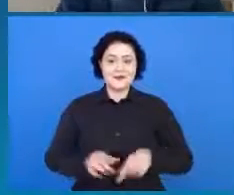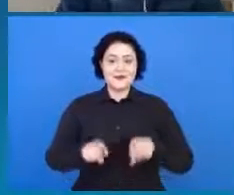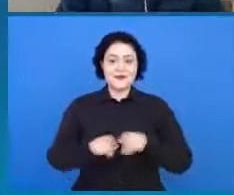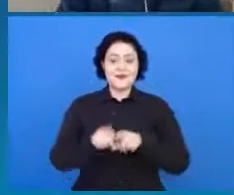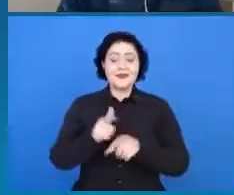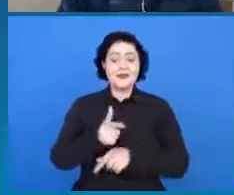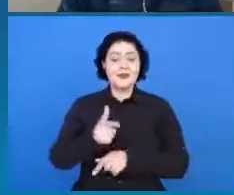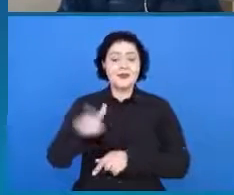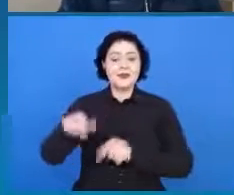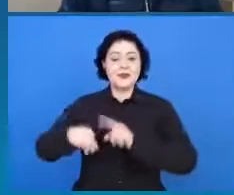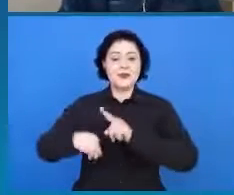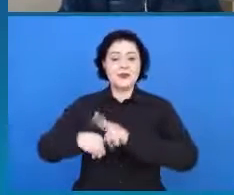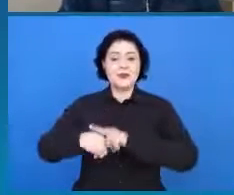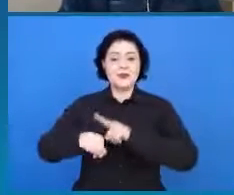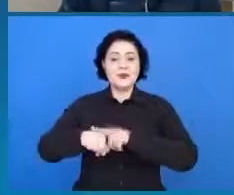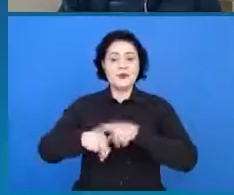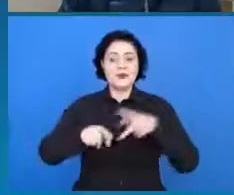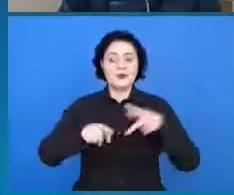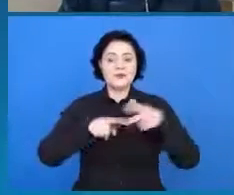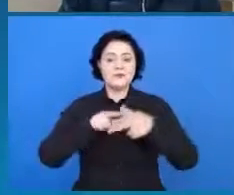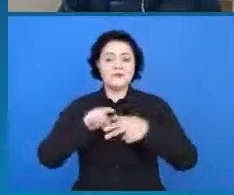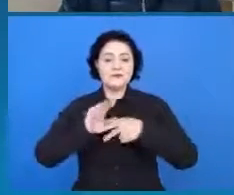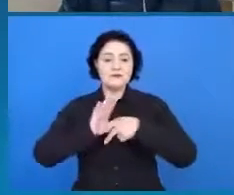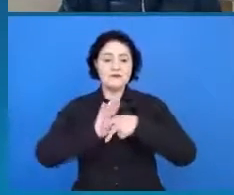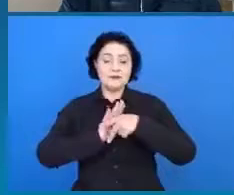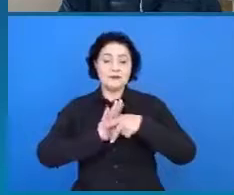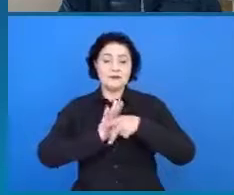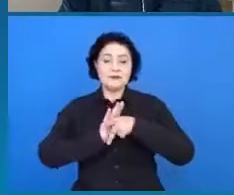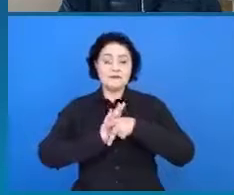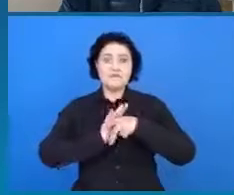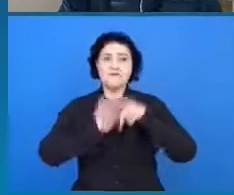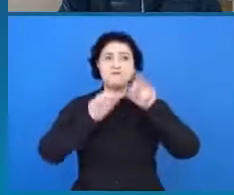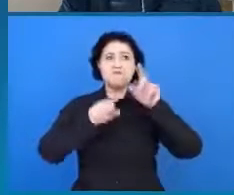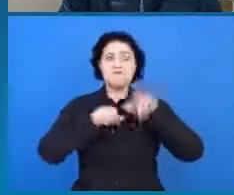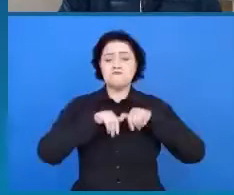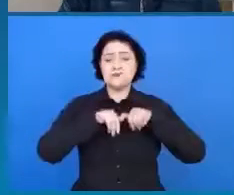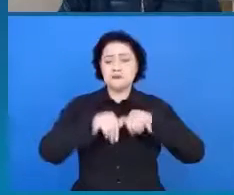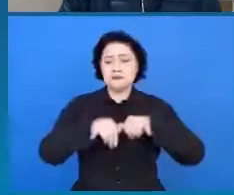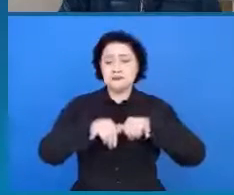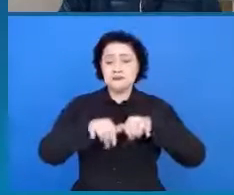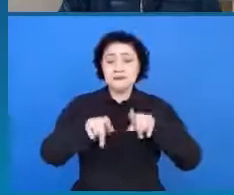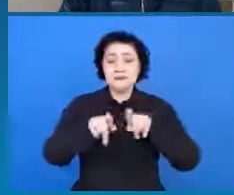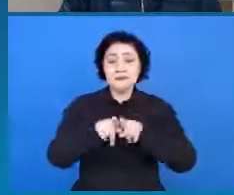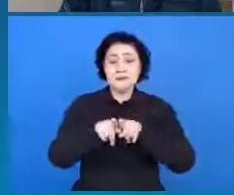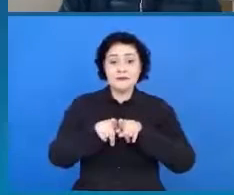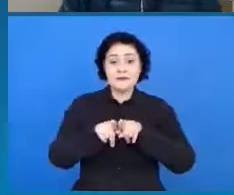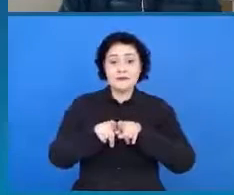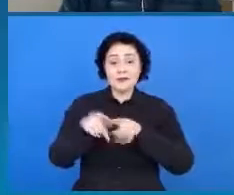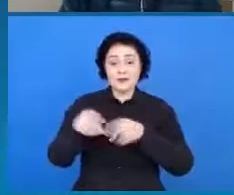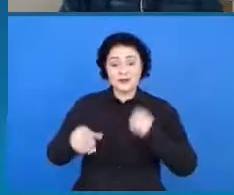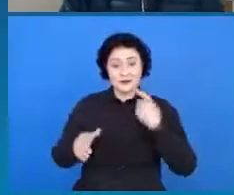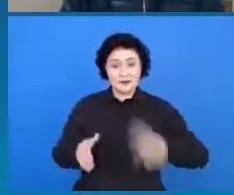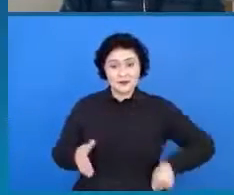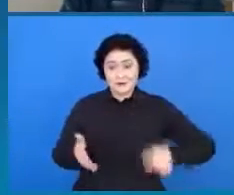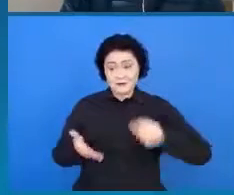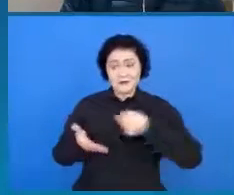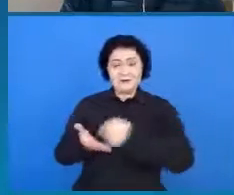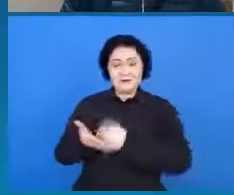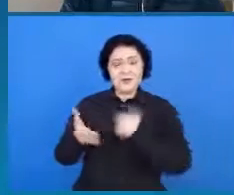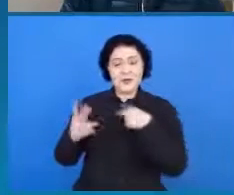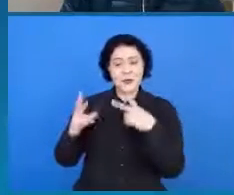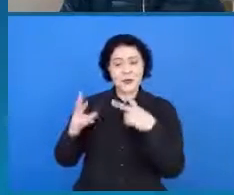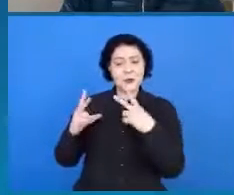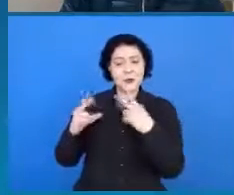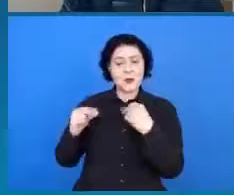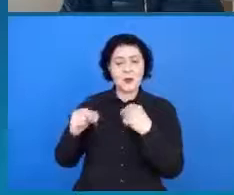Supermercado na na Silva Jardim Curitiba e também no caixa eu conversava com uma pessoa